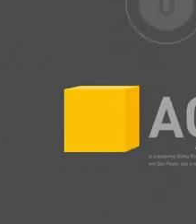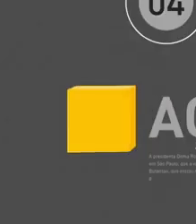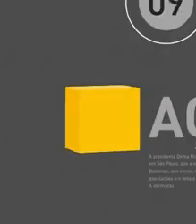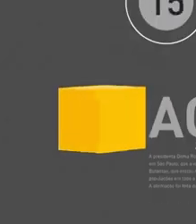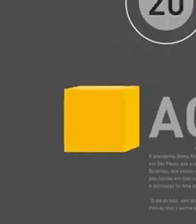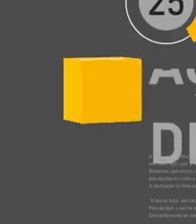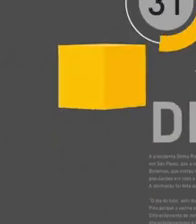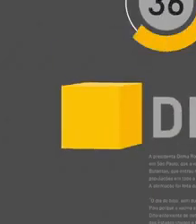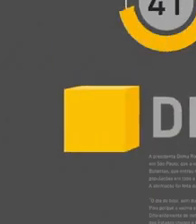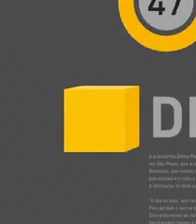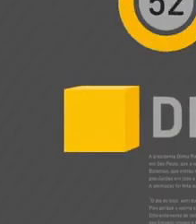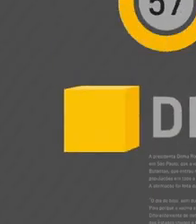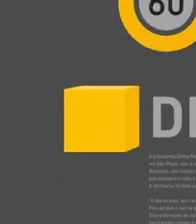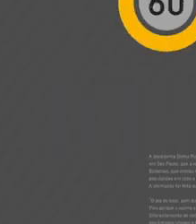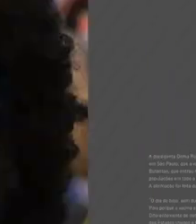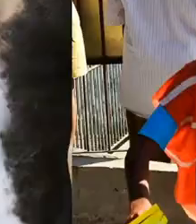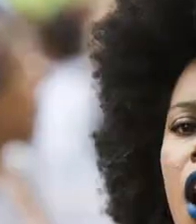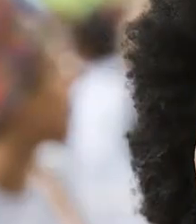o